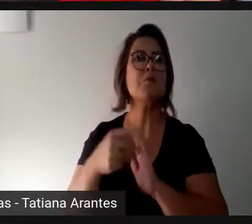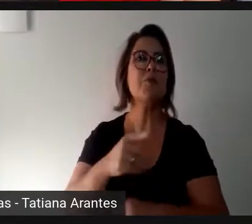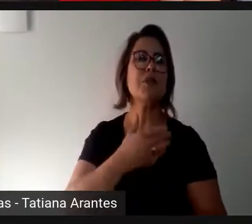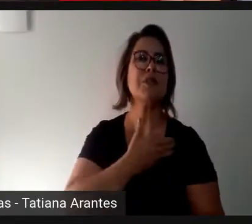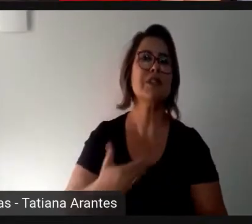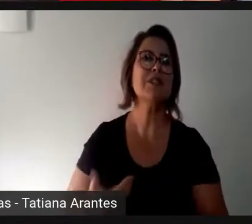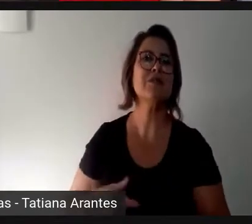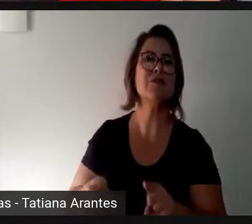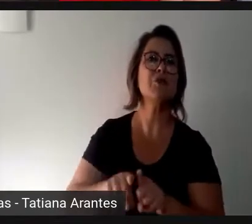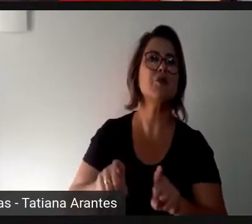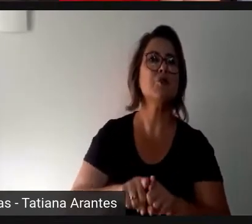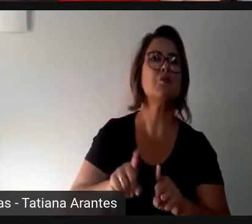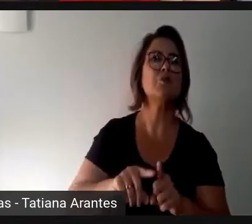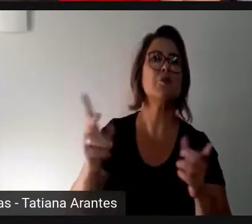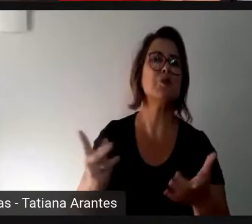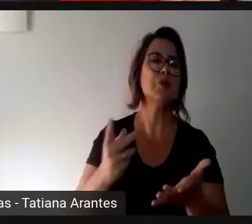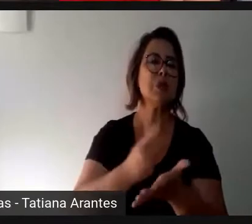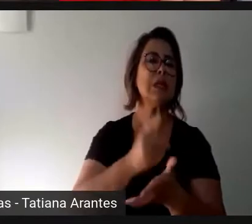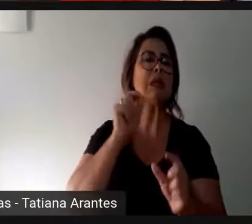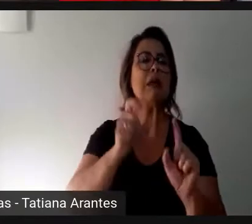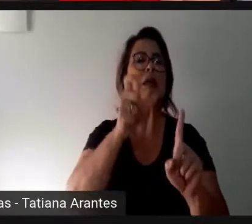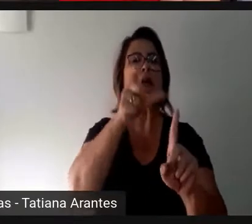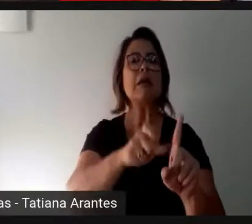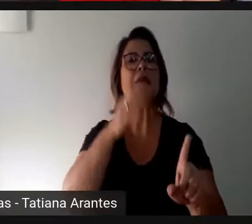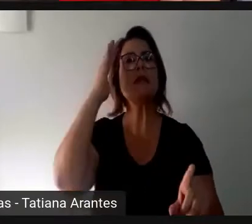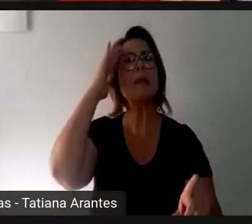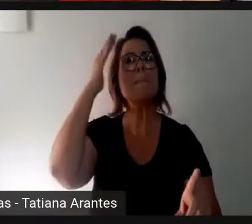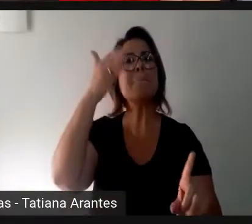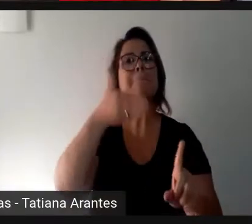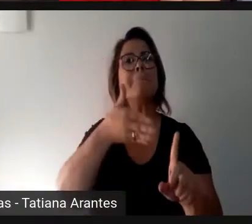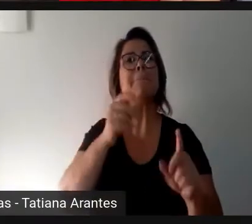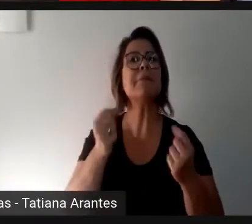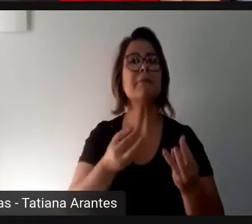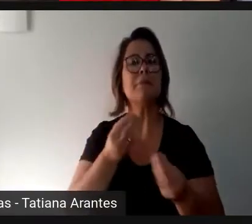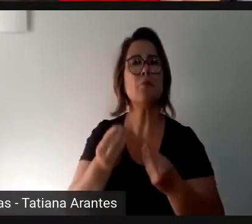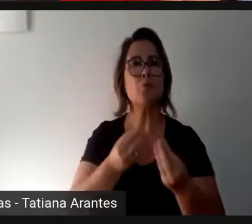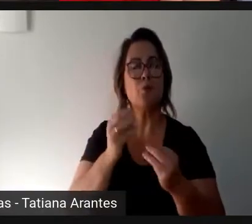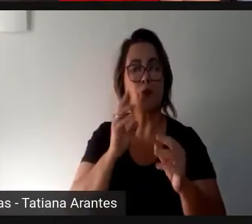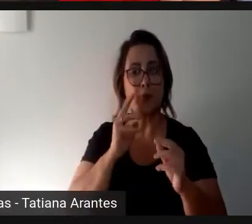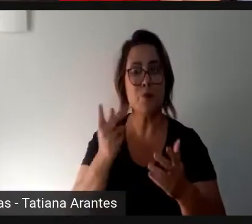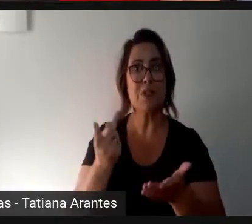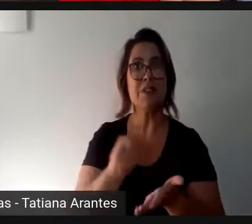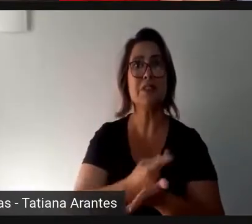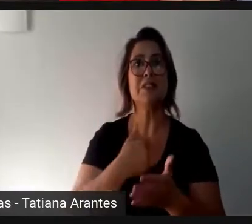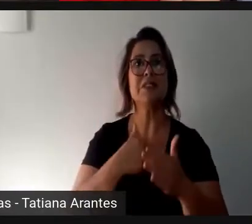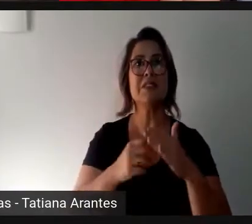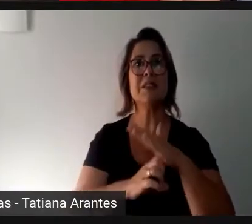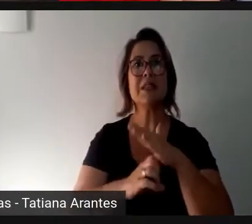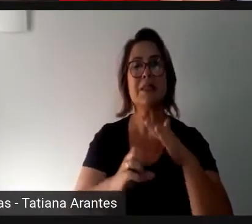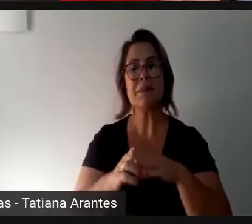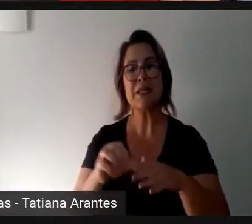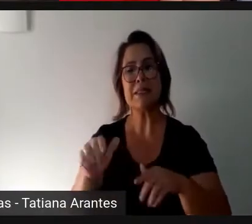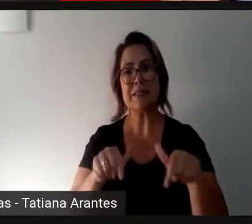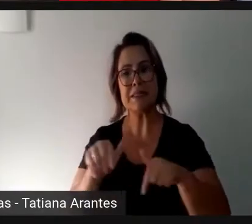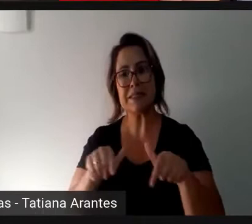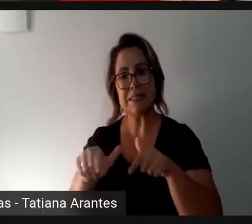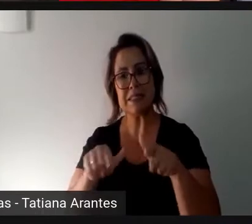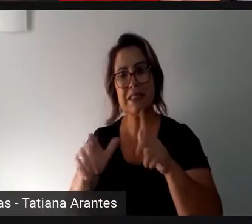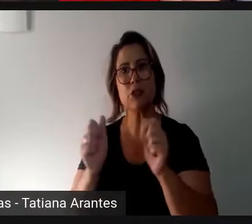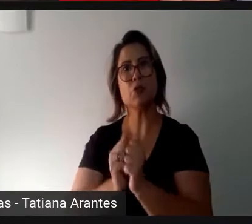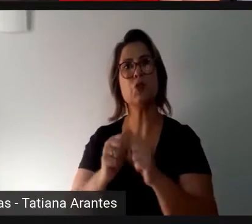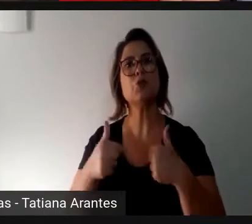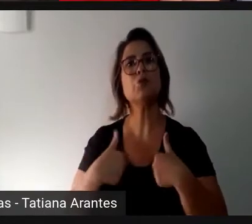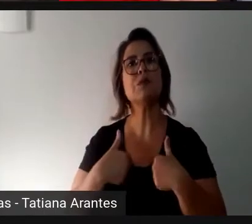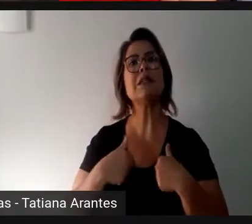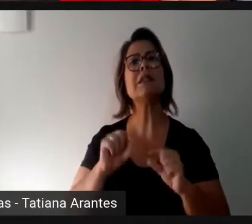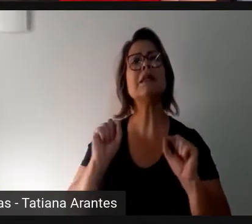daquele conflito agente principal. Poxa, para eu dar os resultados da minha empresa, tem um monte de gente trabalhando junto na empresa. O que me garante